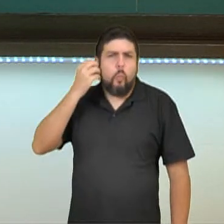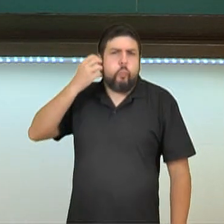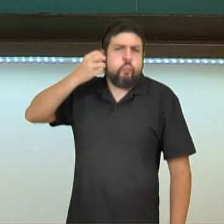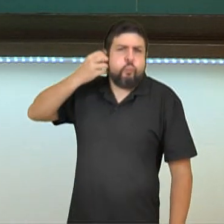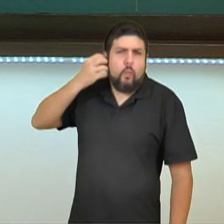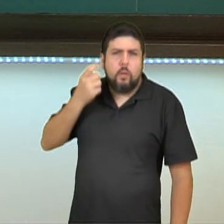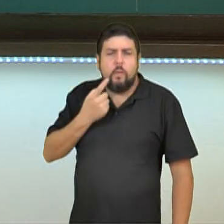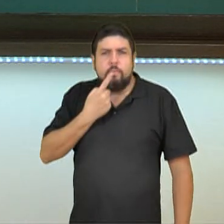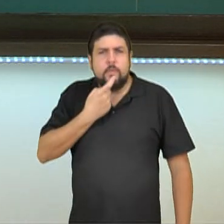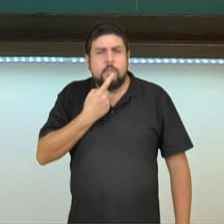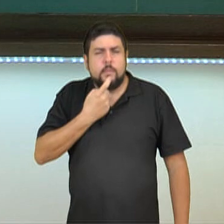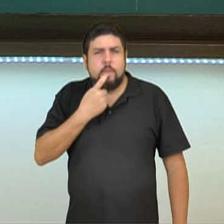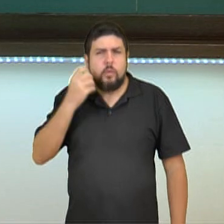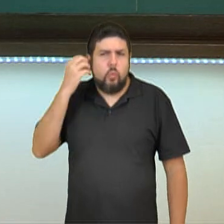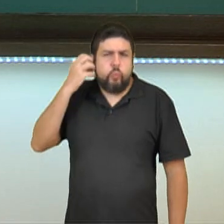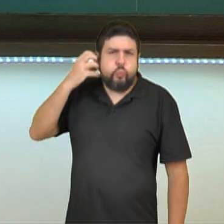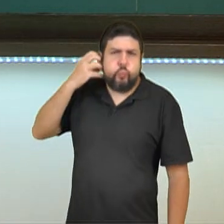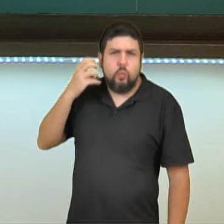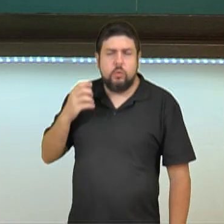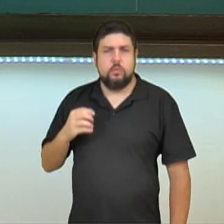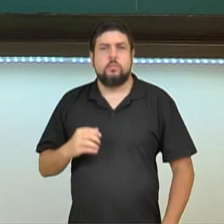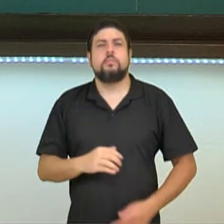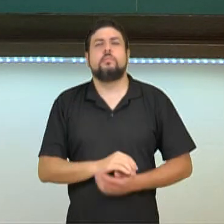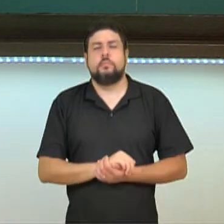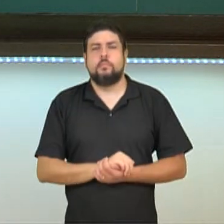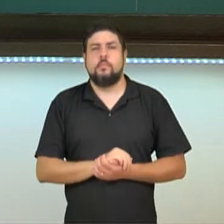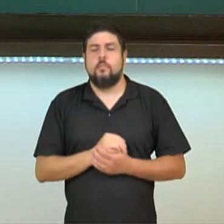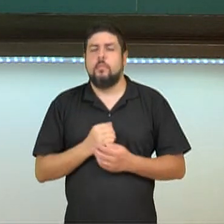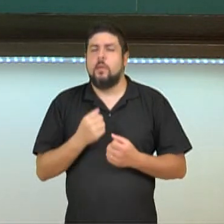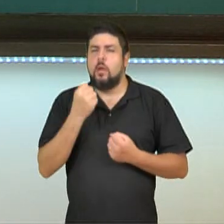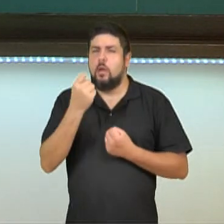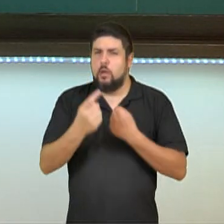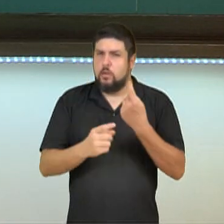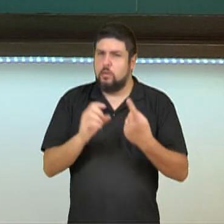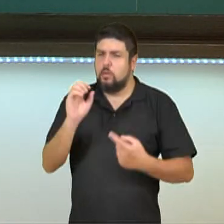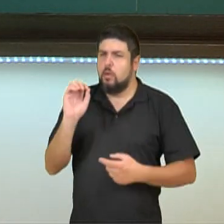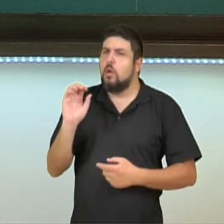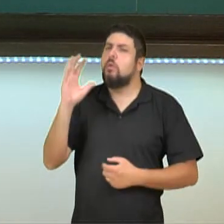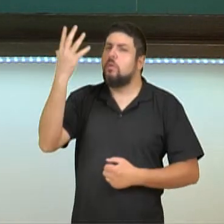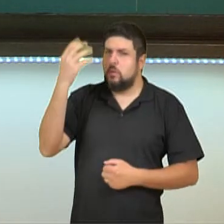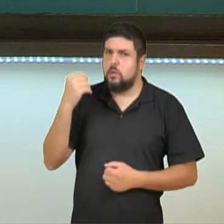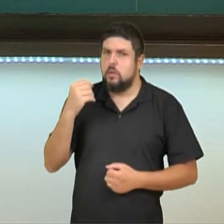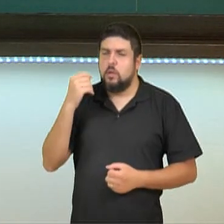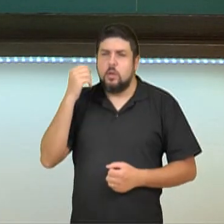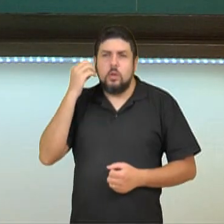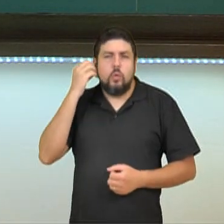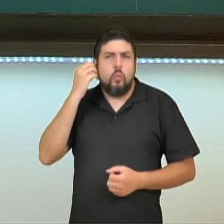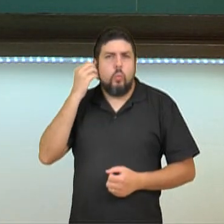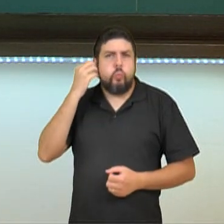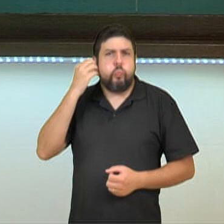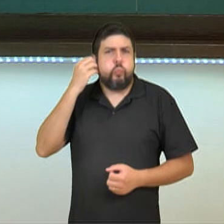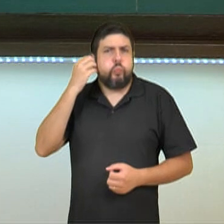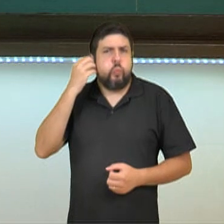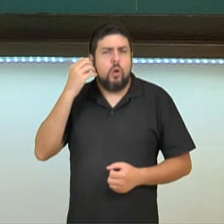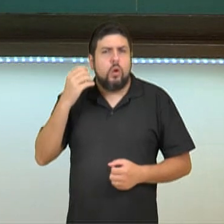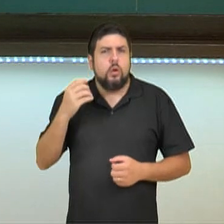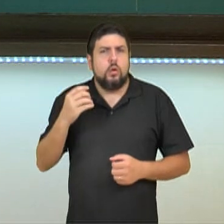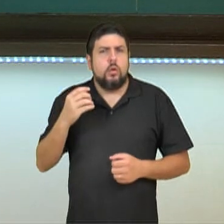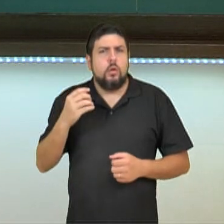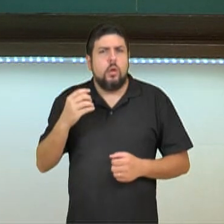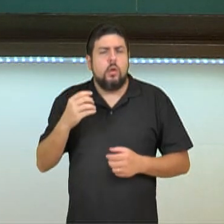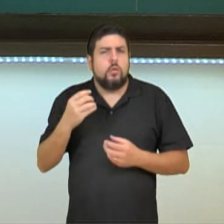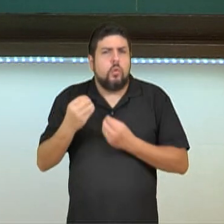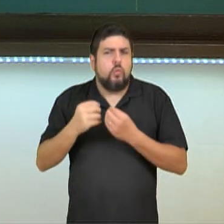acabou inflamando. Em algumas situações dessas de infecções, pode acontecer um